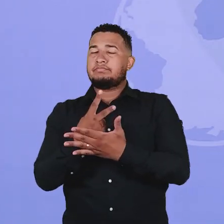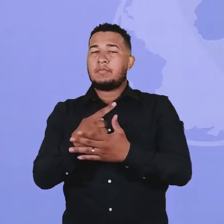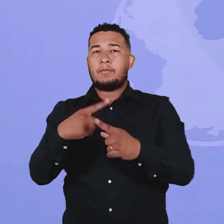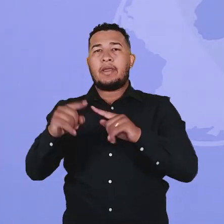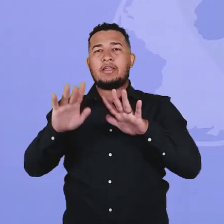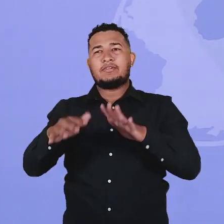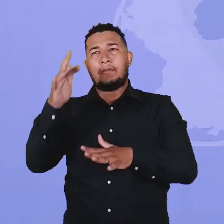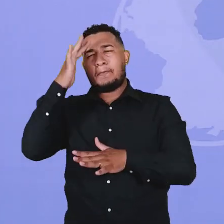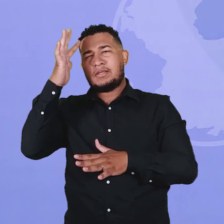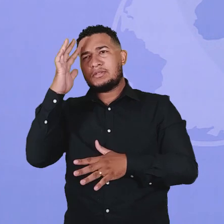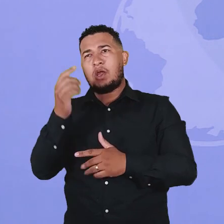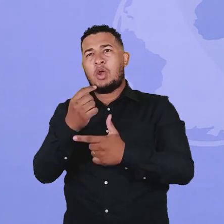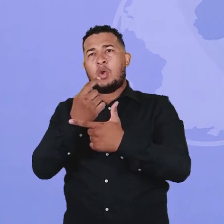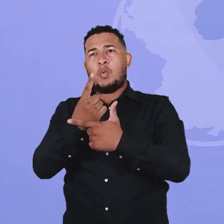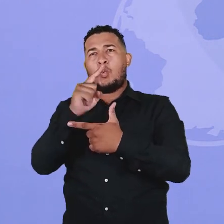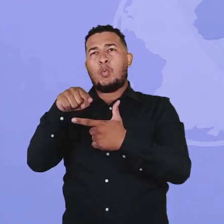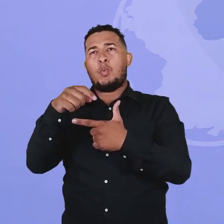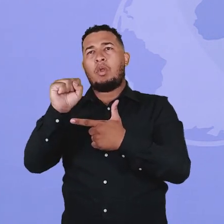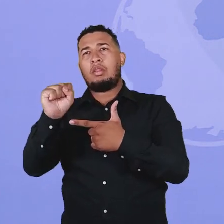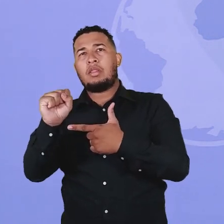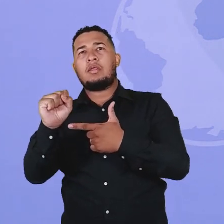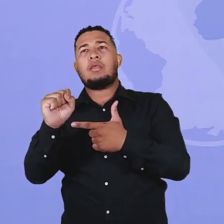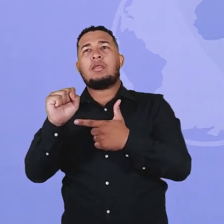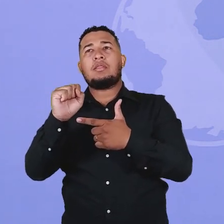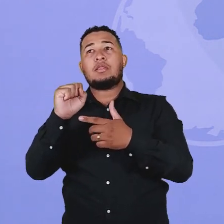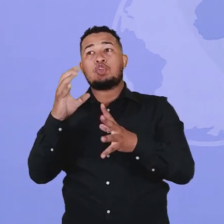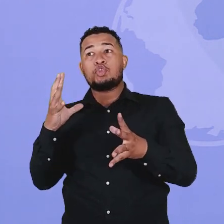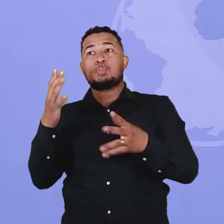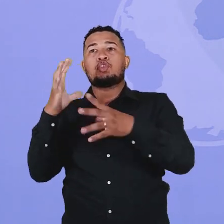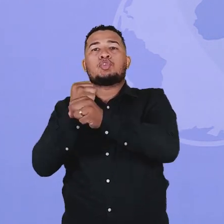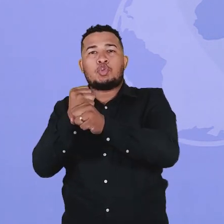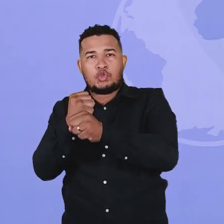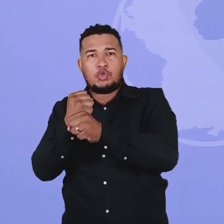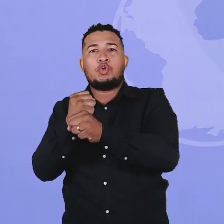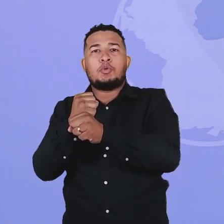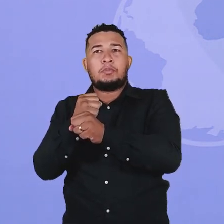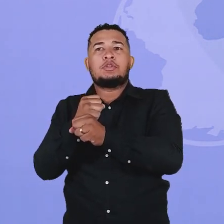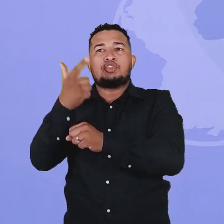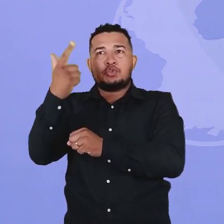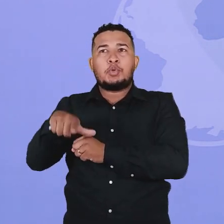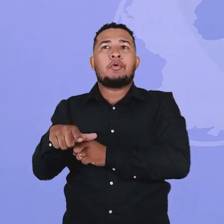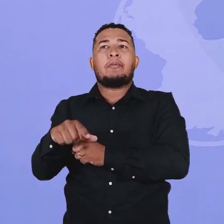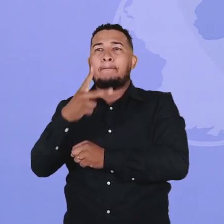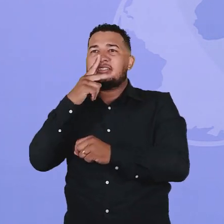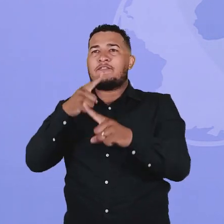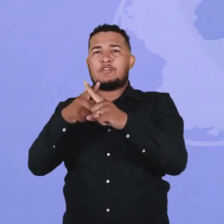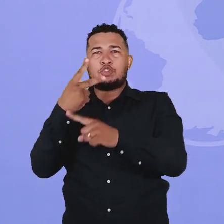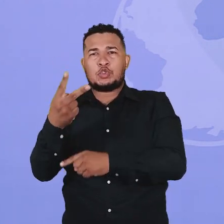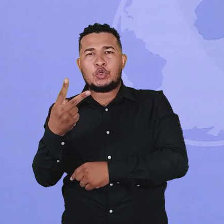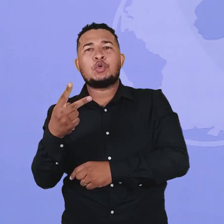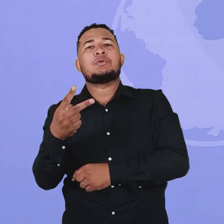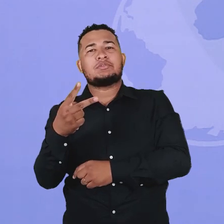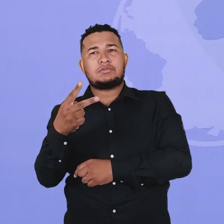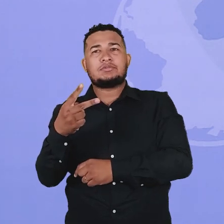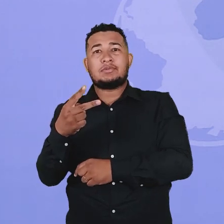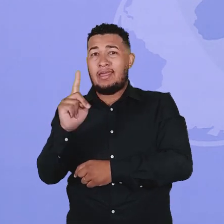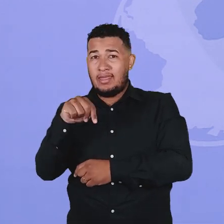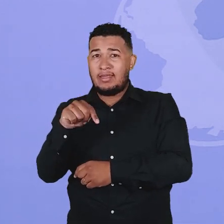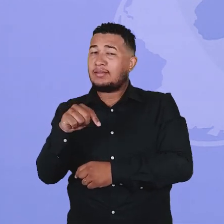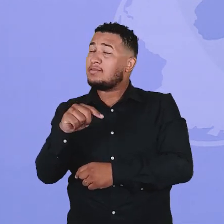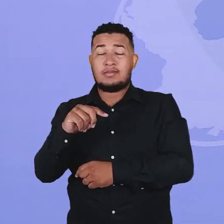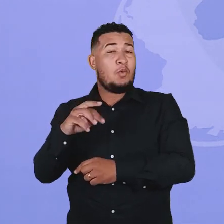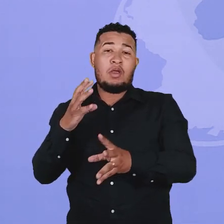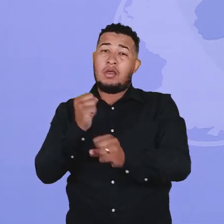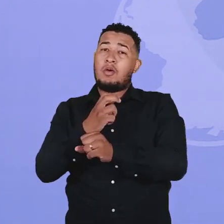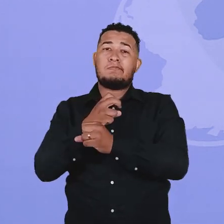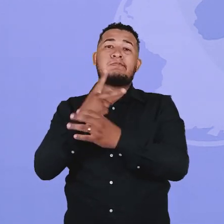básico, né? Às vezes a gente pega 1,80 e soma esse valor mais uma vez e chega no resultado de 3,60 e